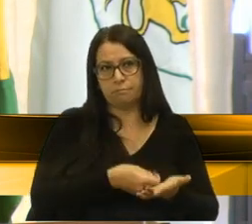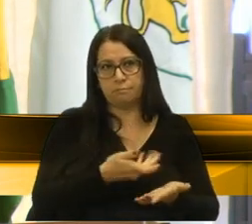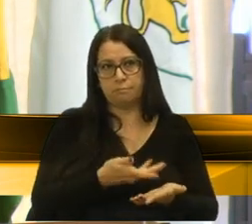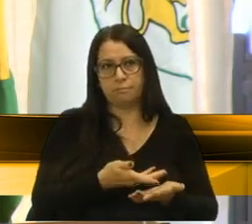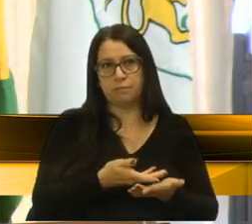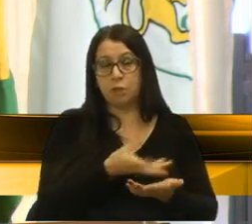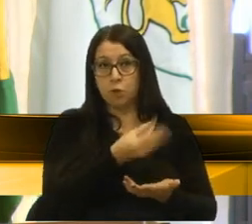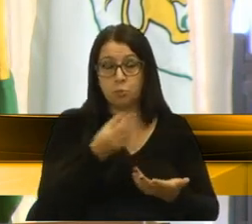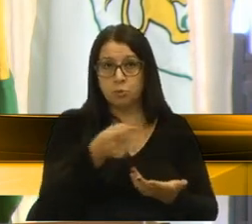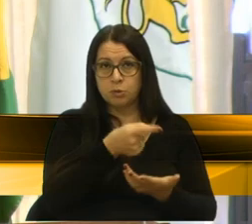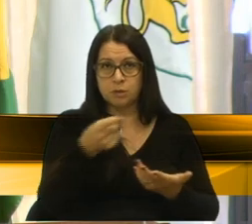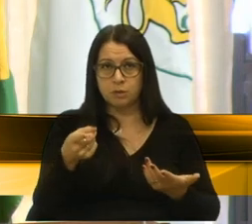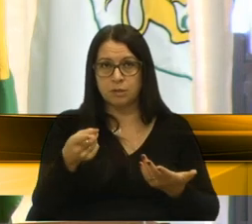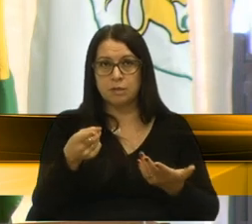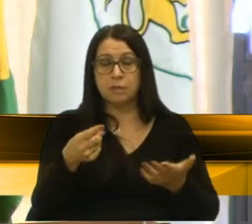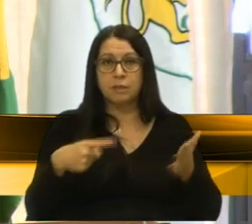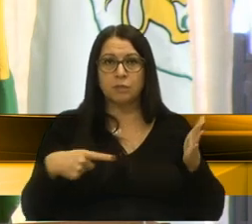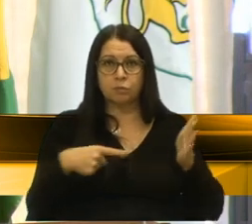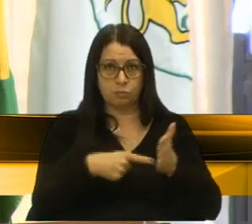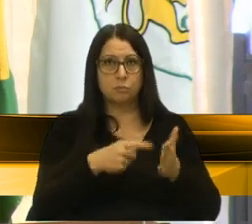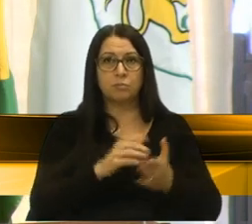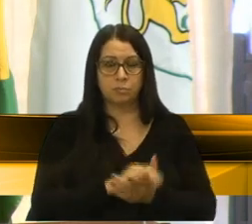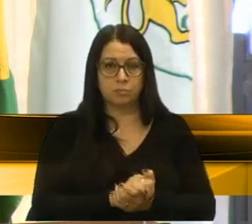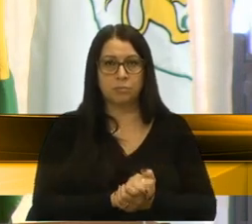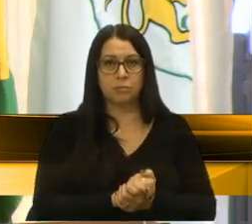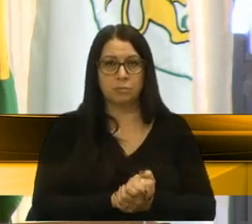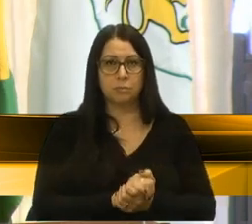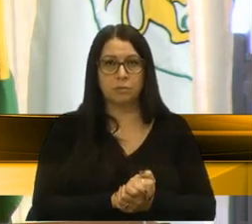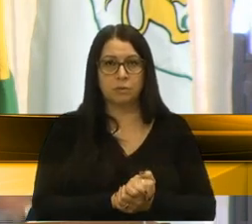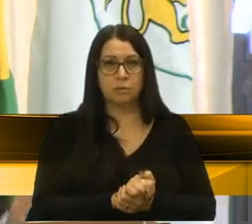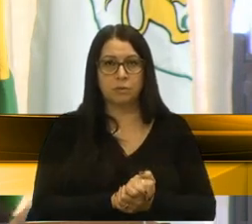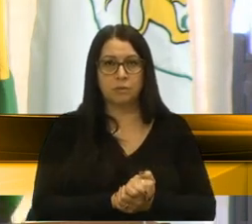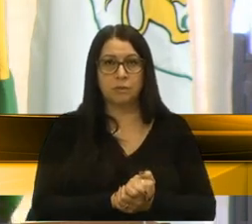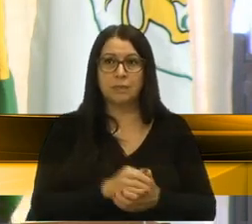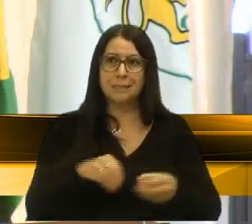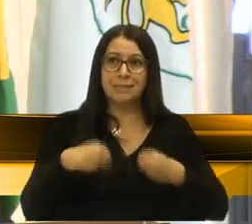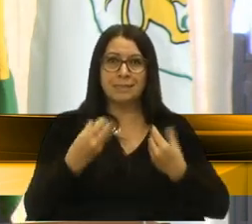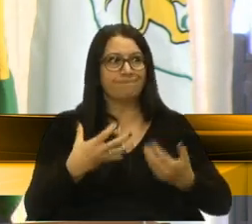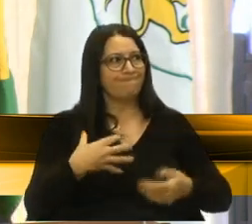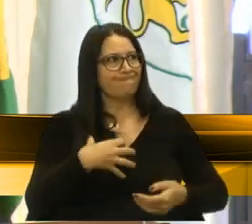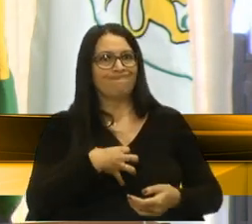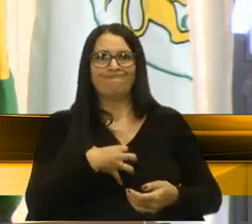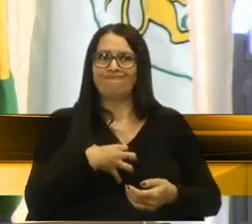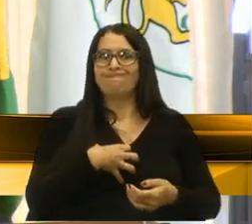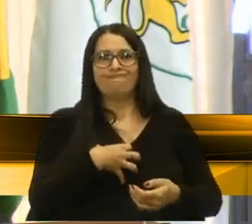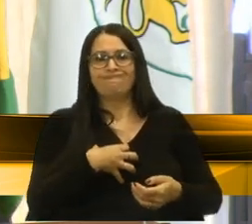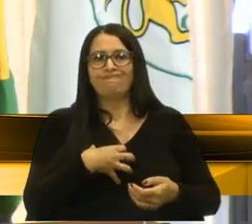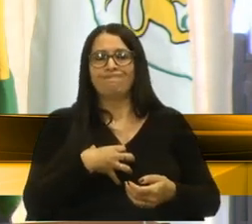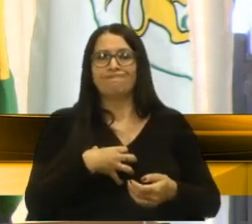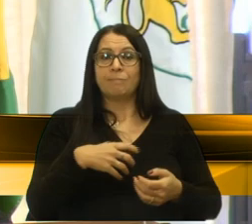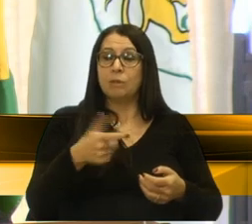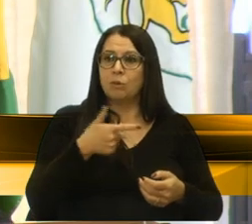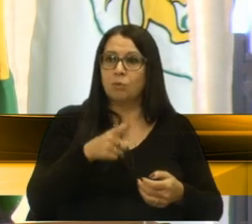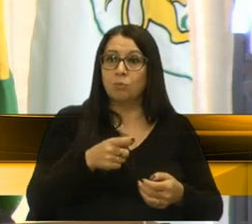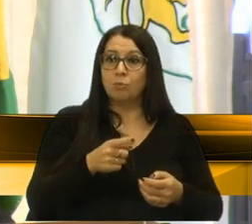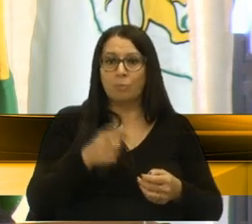E muitos desses que estão denunciando, eles se sentem mal, para não criar